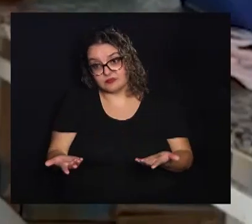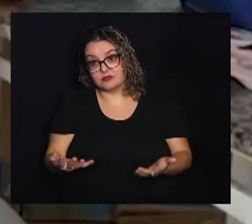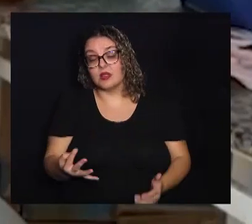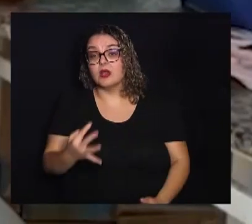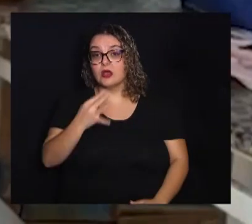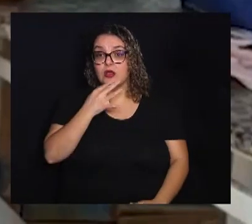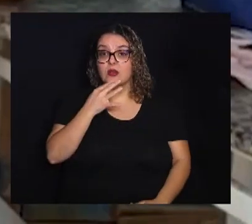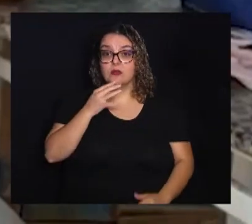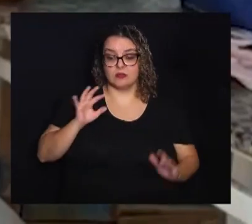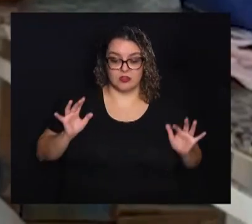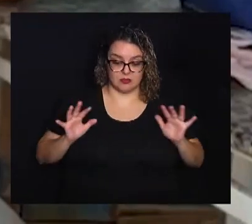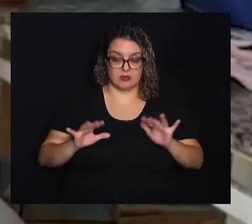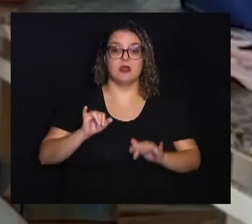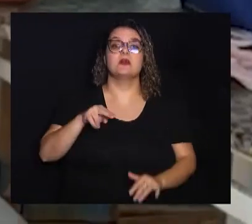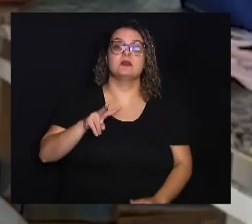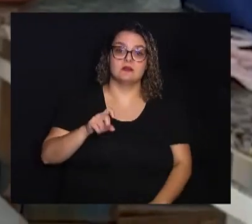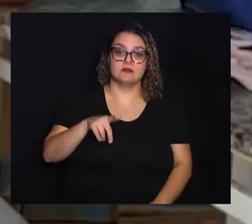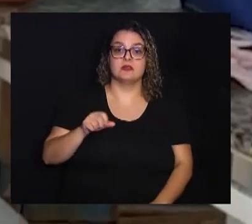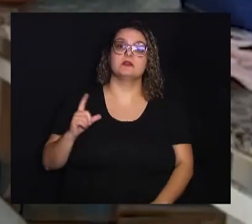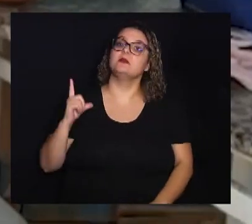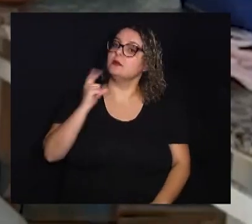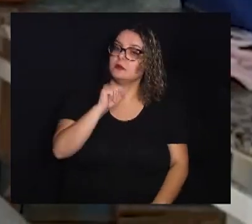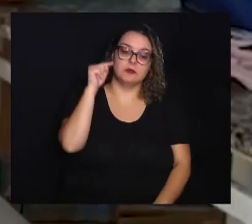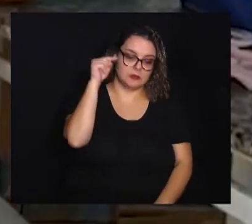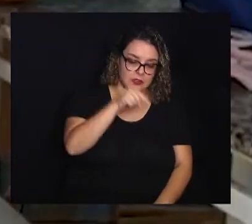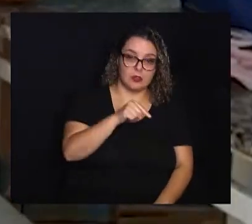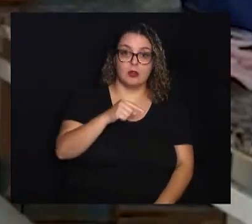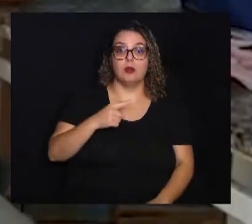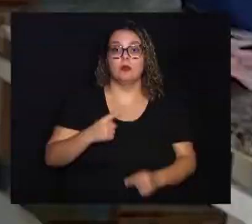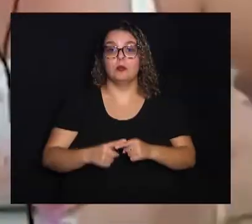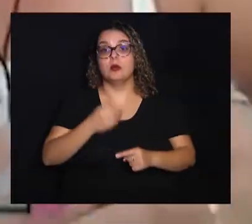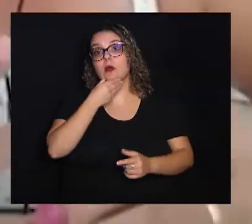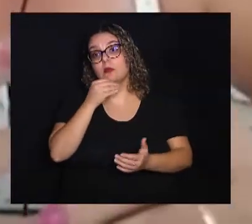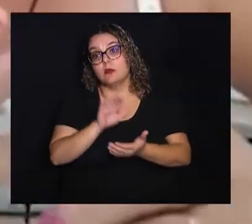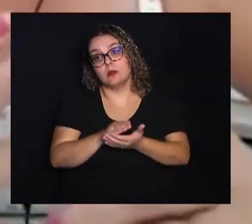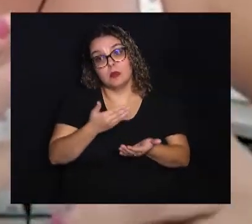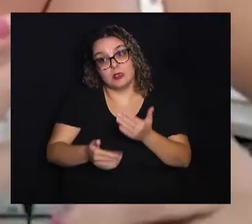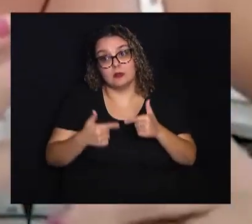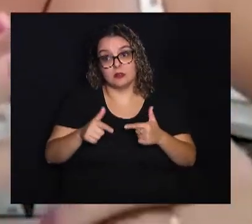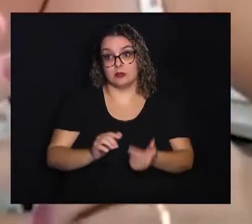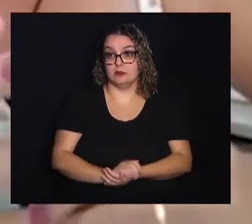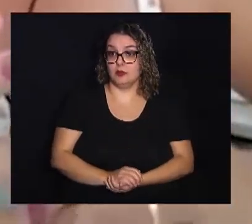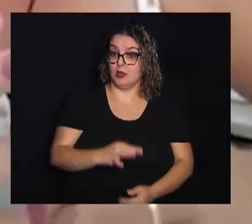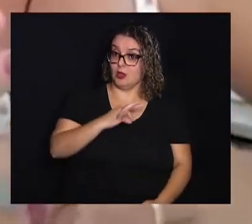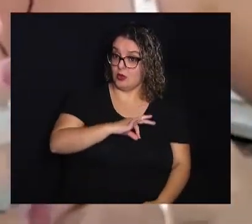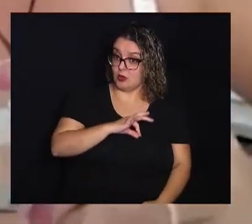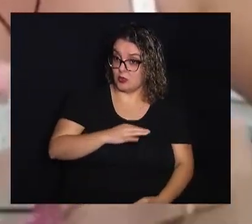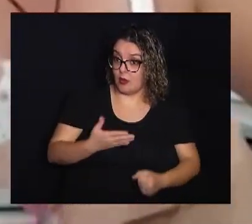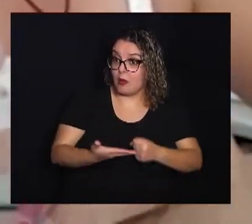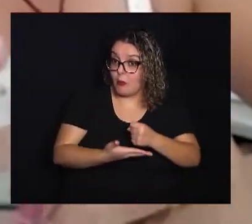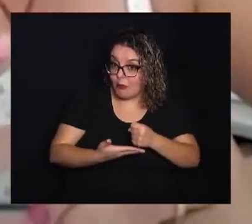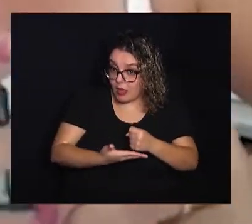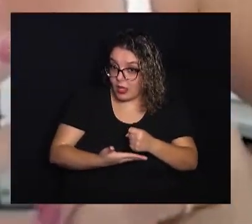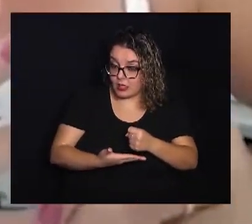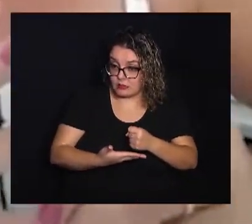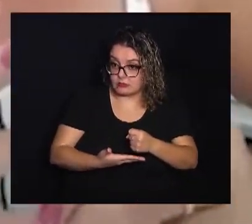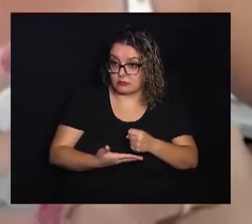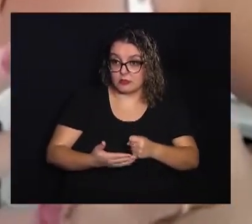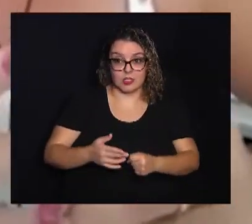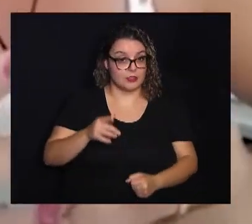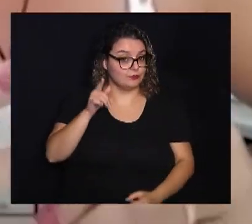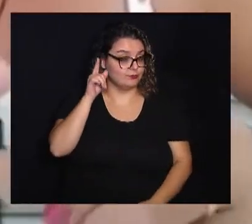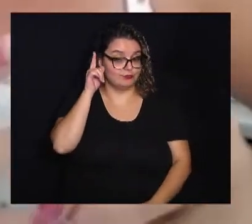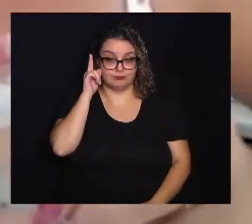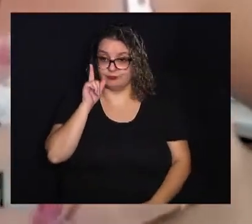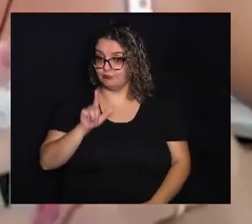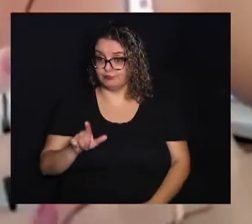conhecendo a invasão e fomos embora para lá, porque meu marido ia ficar desempregado. Com o salário mínimo hoje, que a gente não